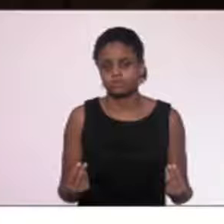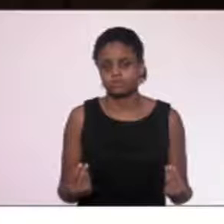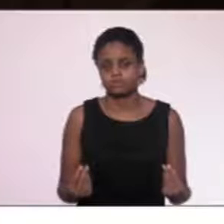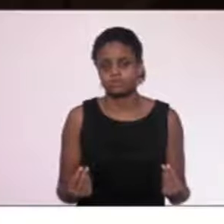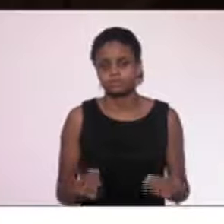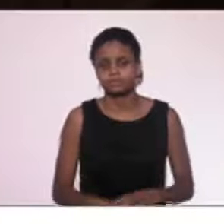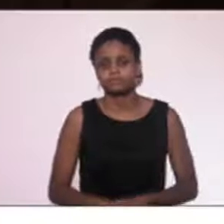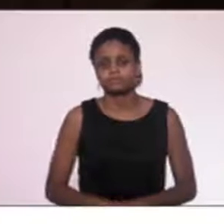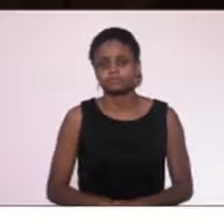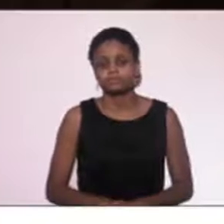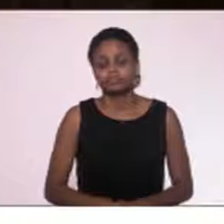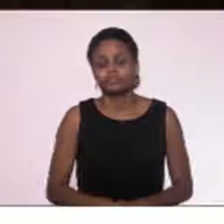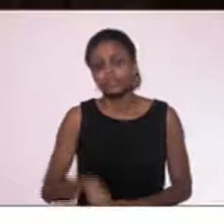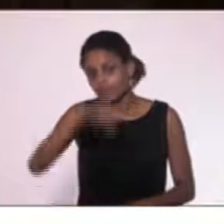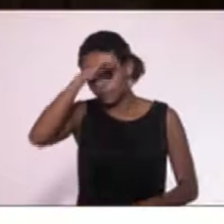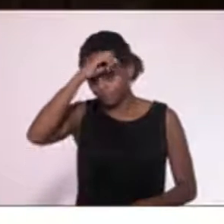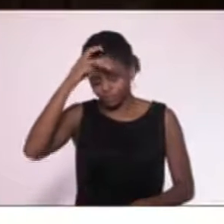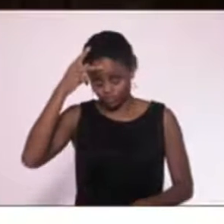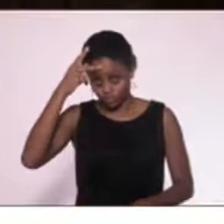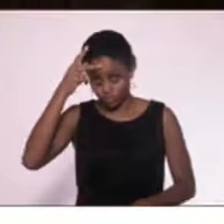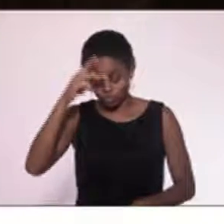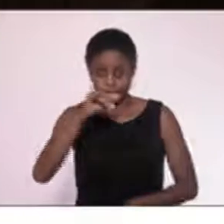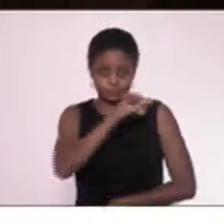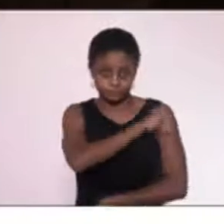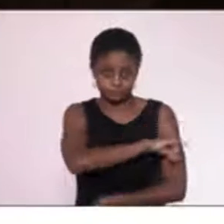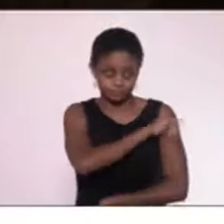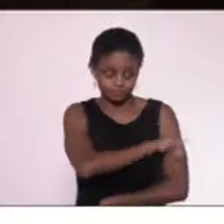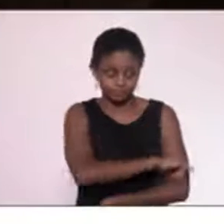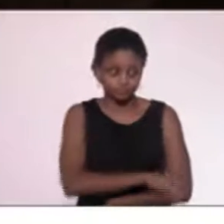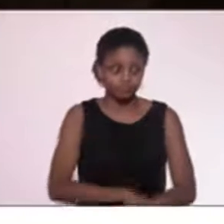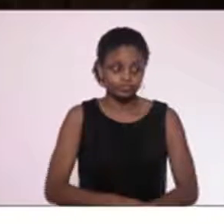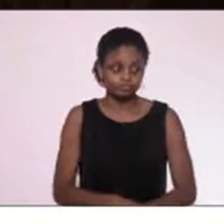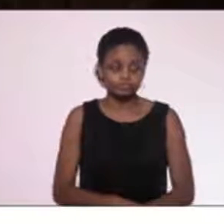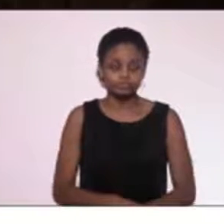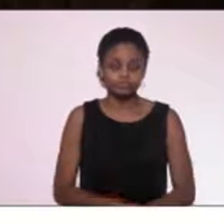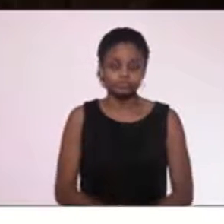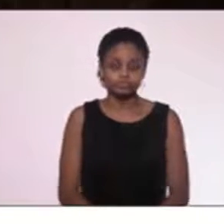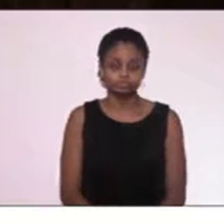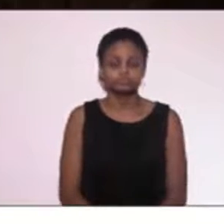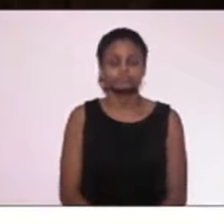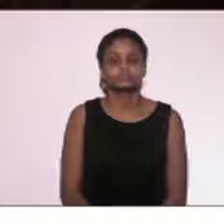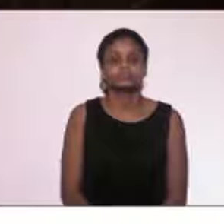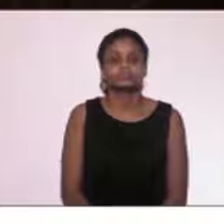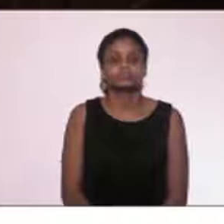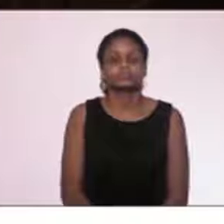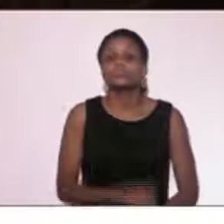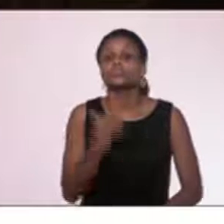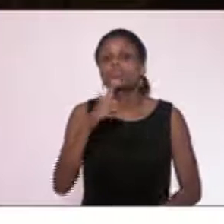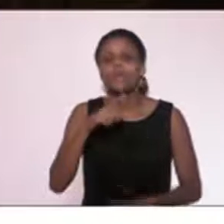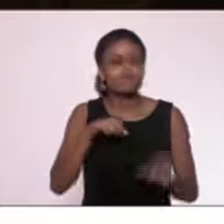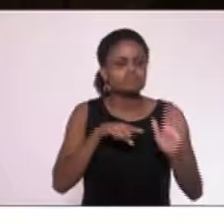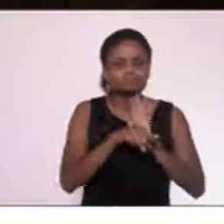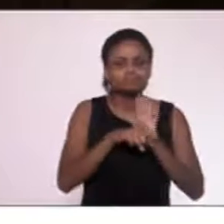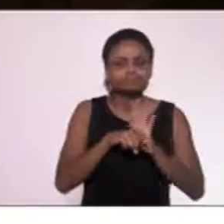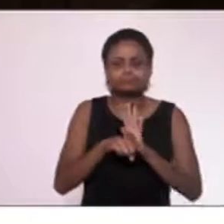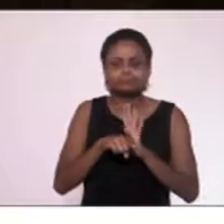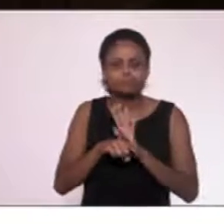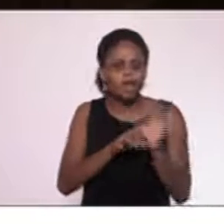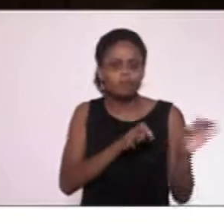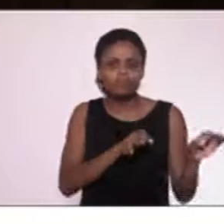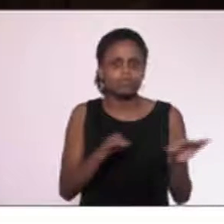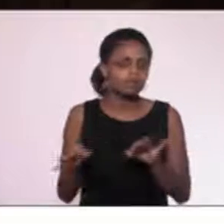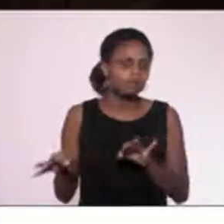infelizmente. E a Prefeitura da cidade do Rio de Janeiro não tem vistorias